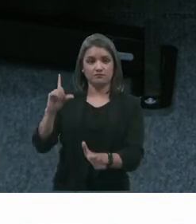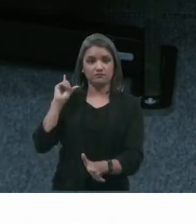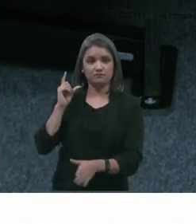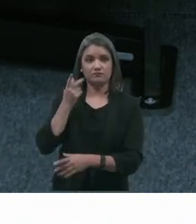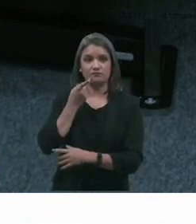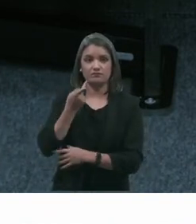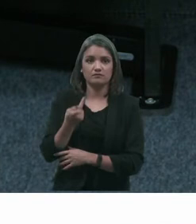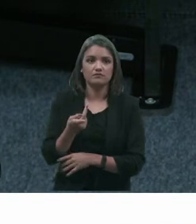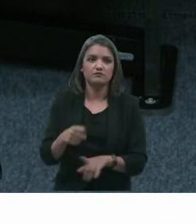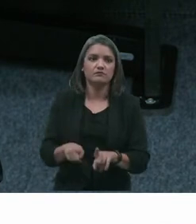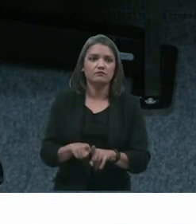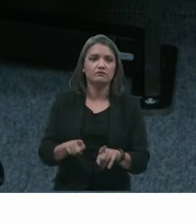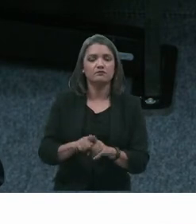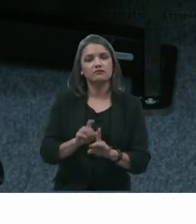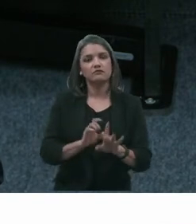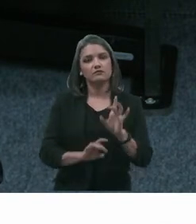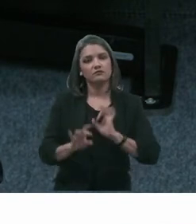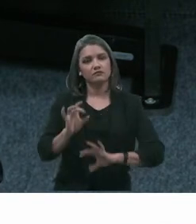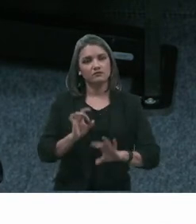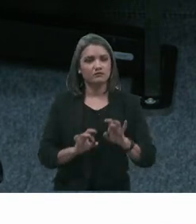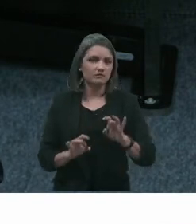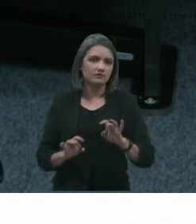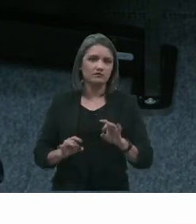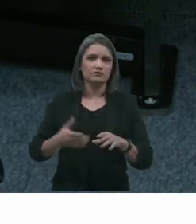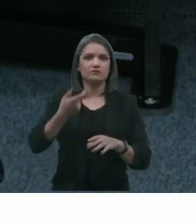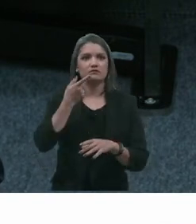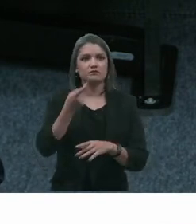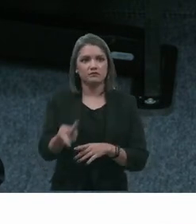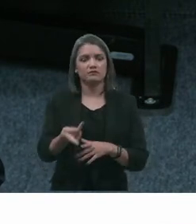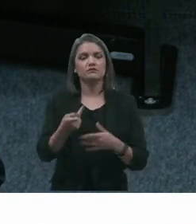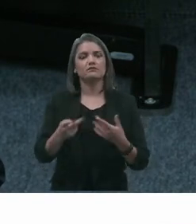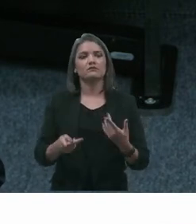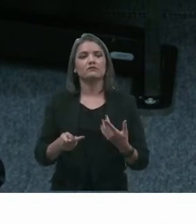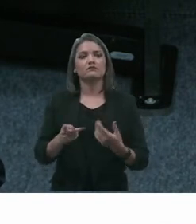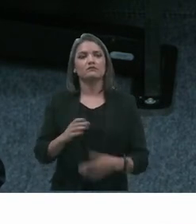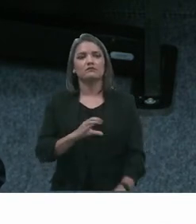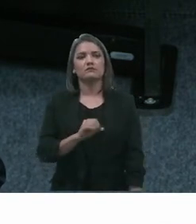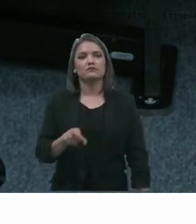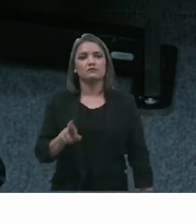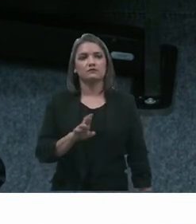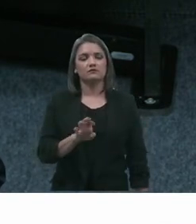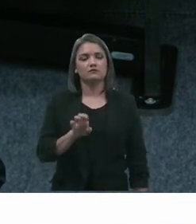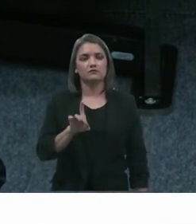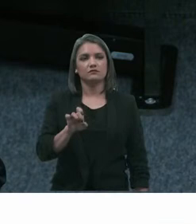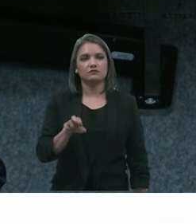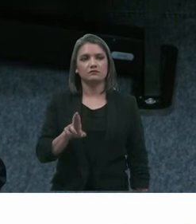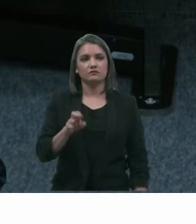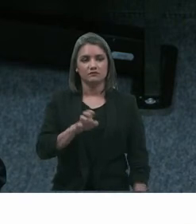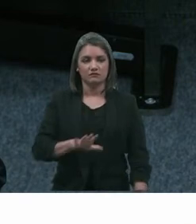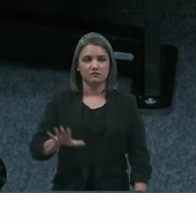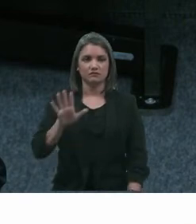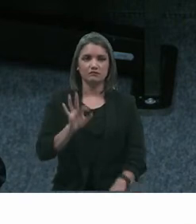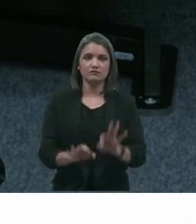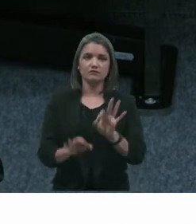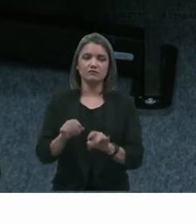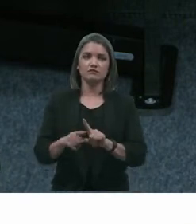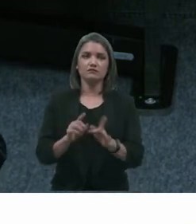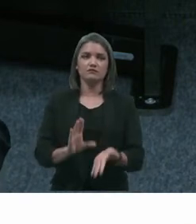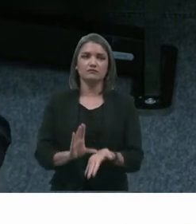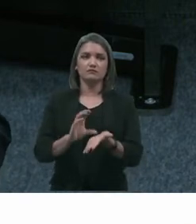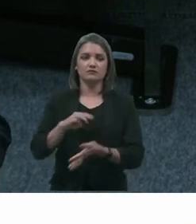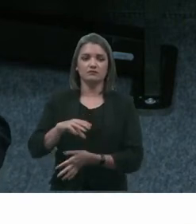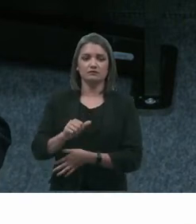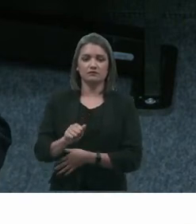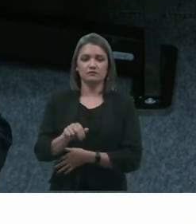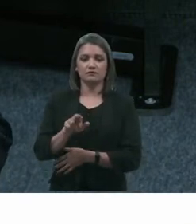especial as ponderações do eminente Corregedor Nacional de Justiça e do conselheiro Mauro Martins. Me parece